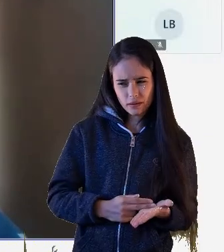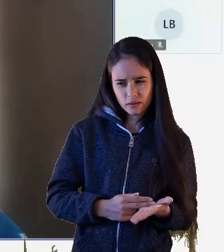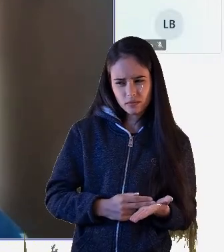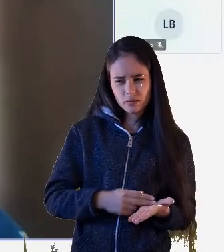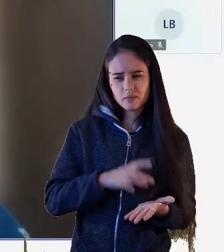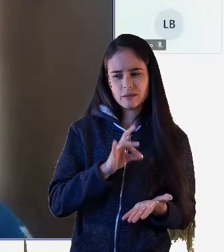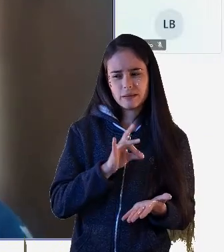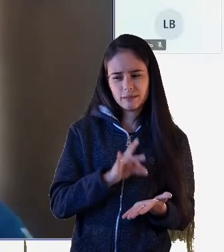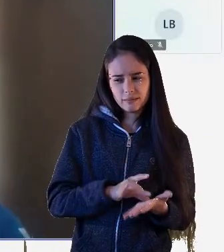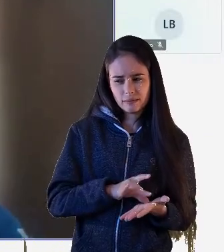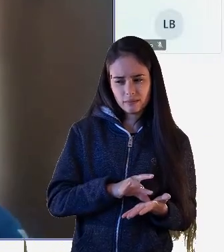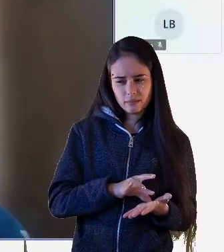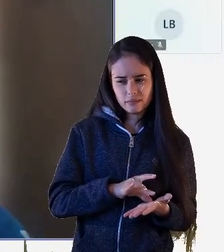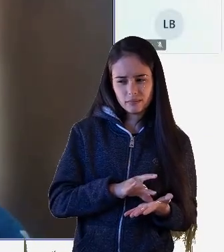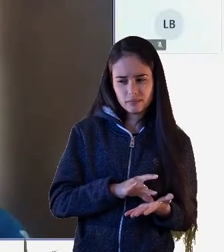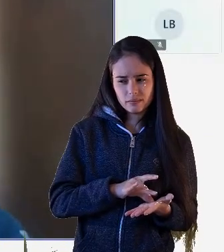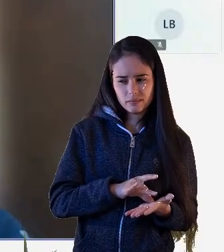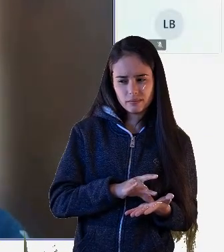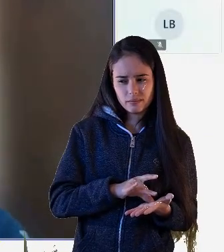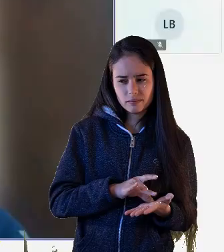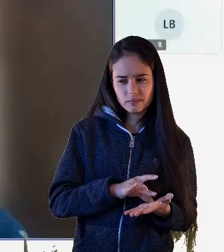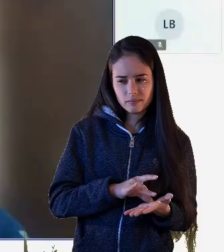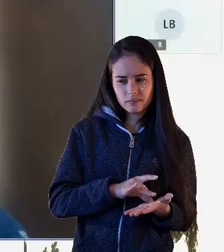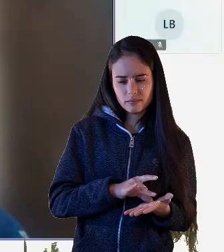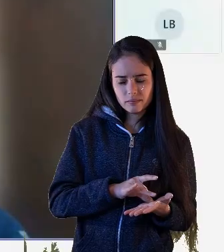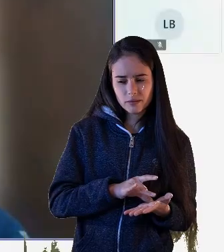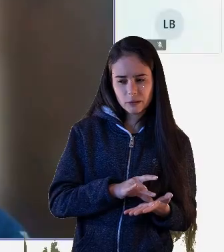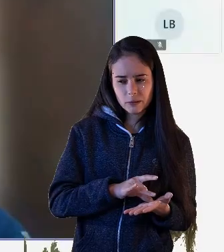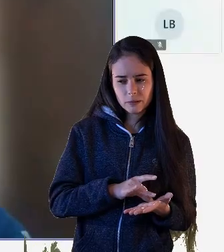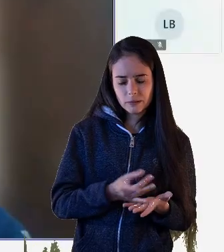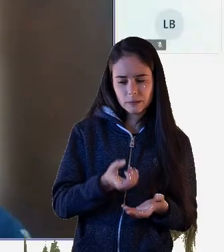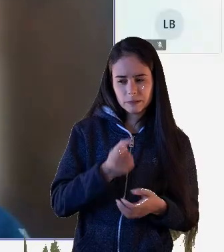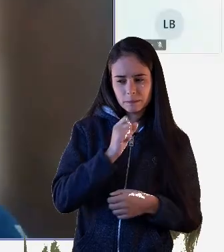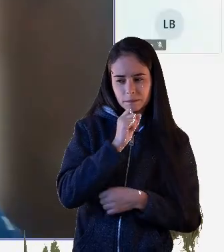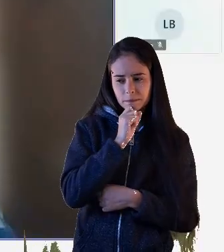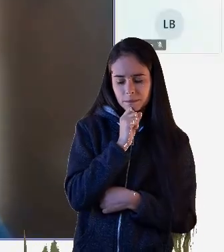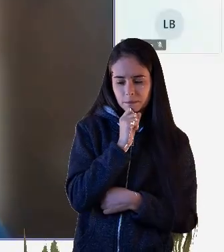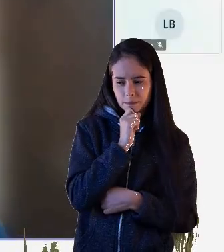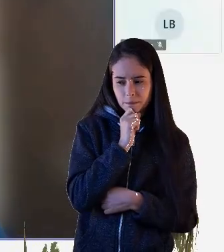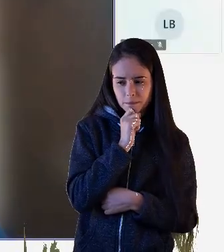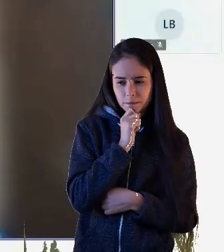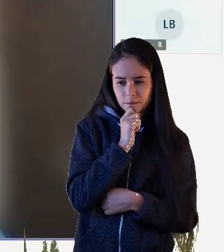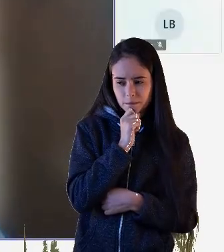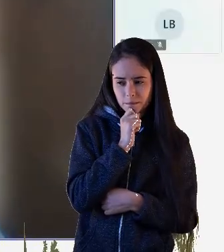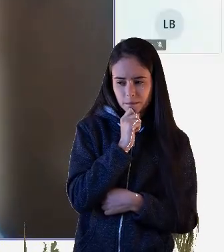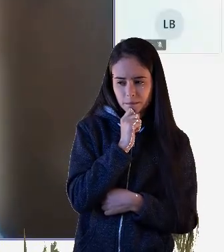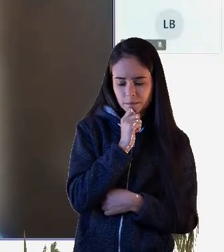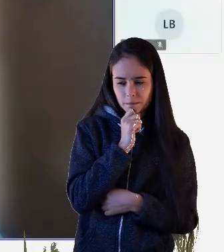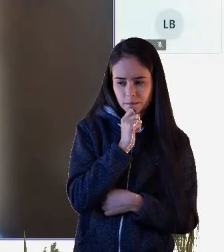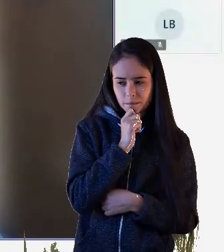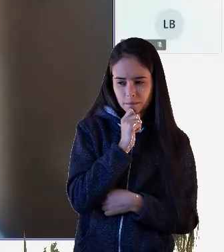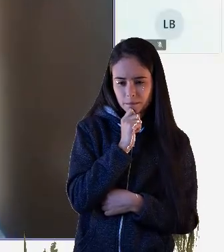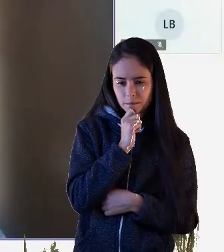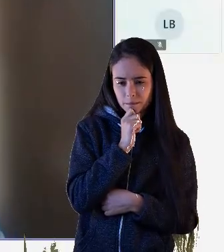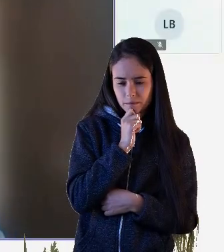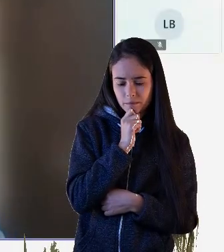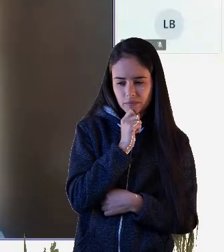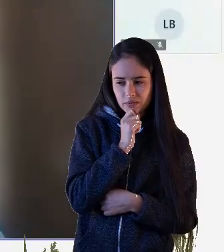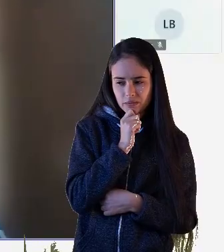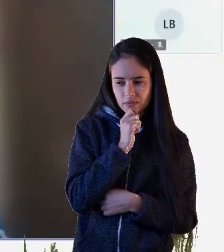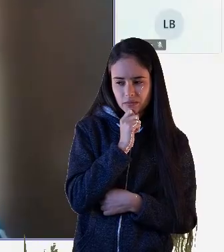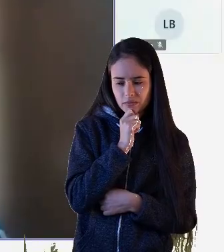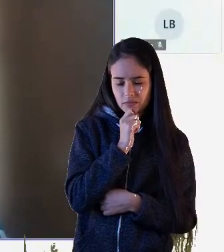pesquisa, por causa da sua, né, da sua já pesquisa sobre educação antirracista, né? Do que pessoas que às vezes não têm nada a ver com isso,